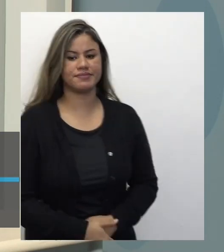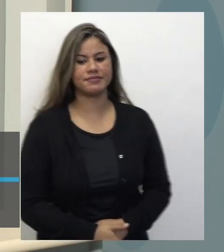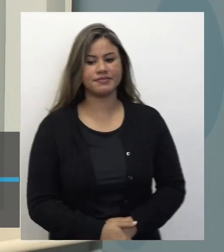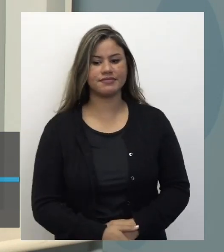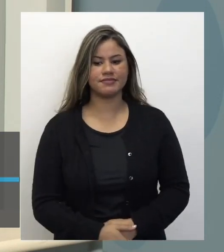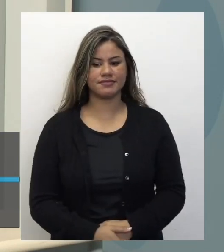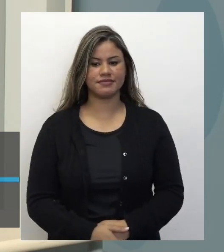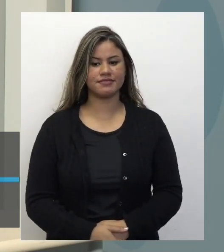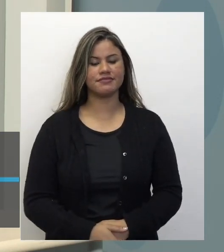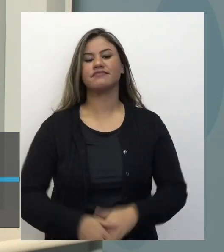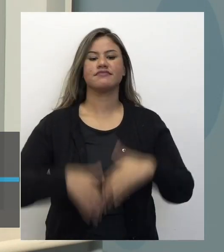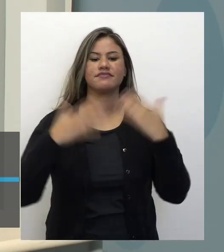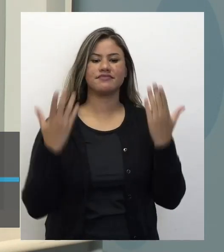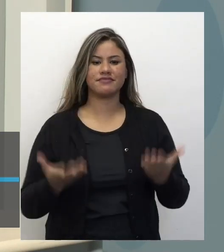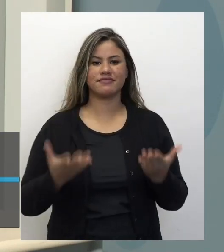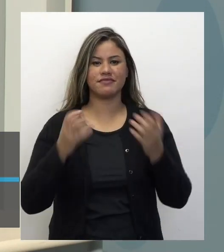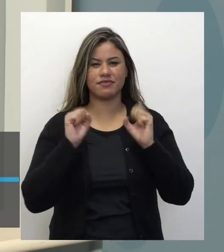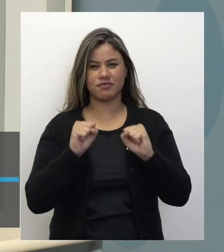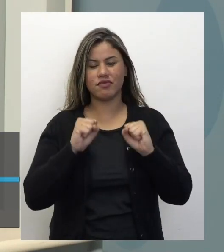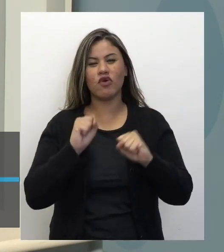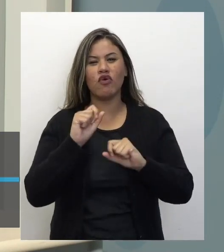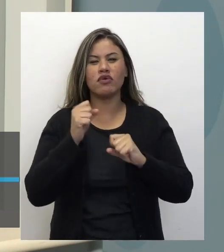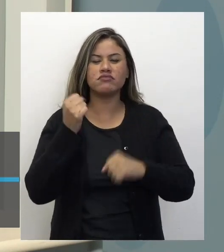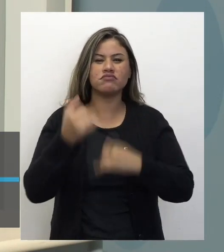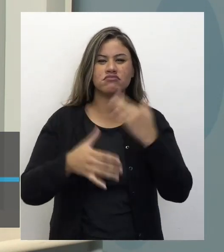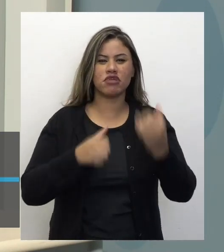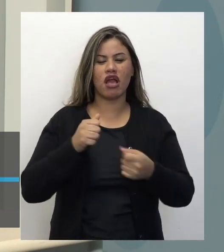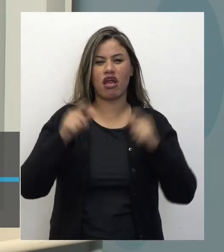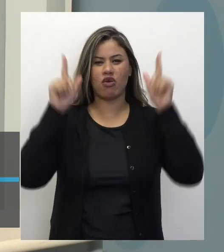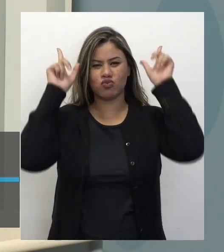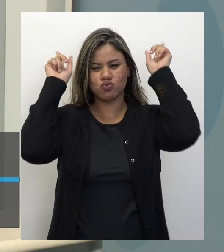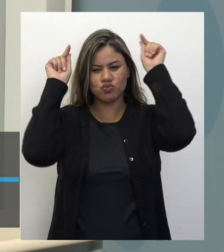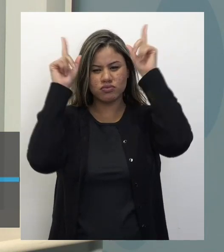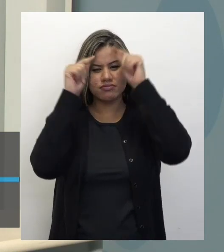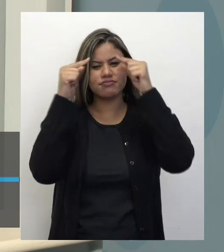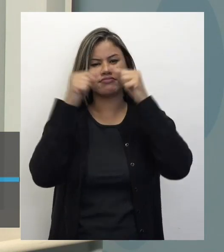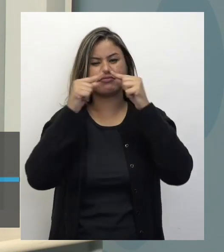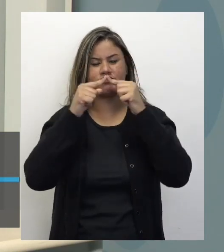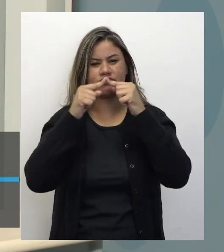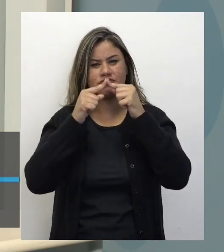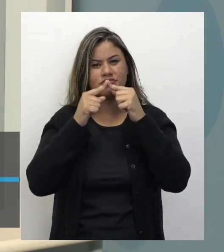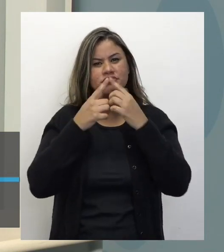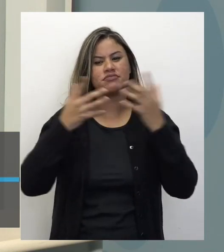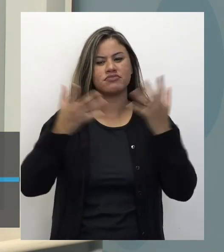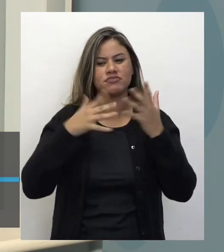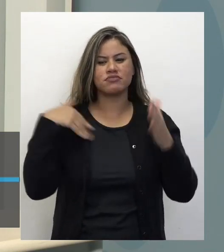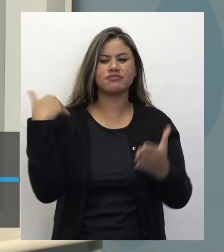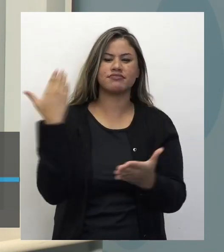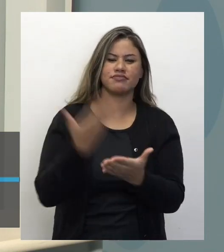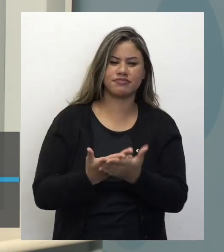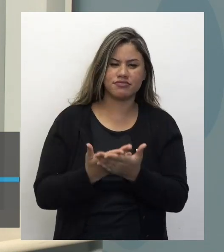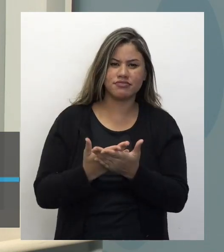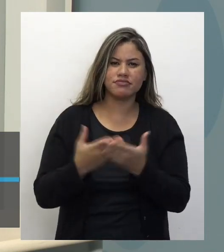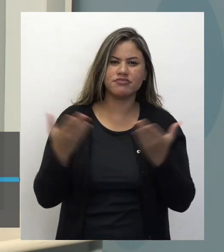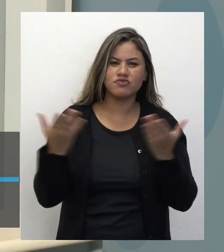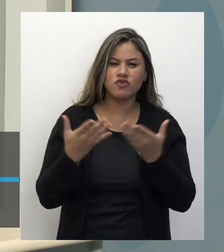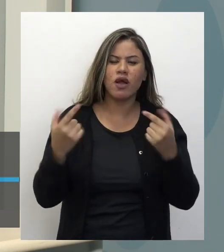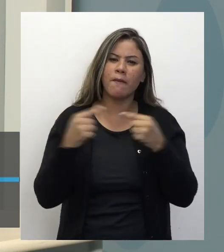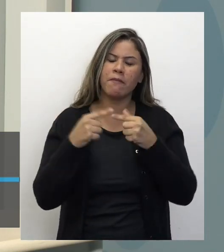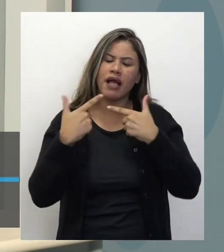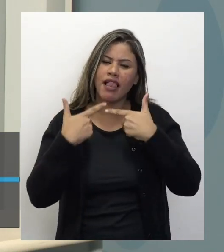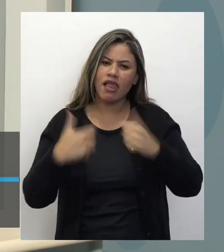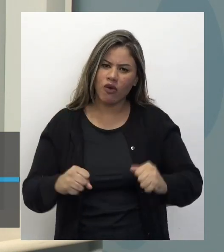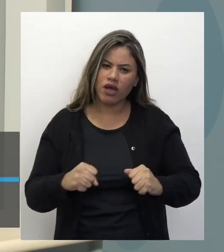dizer que a conquista do território grego reflete em nosso cotidiano até hoje em meio da linguagem?